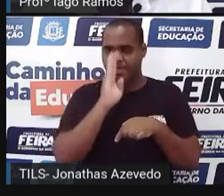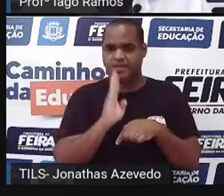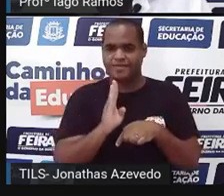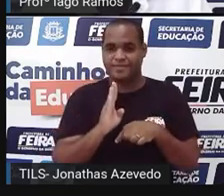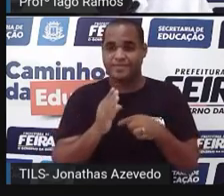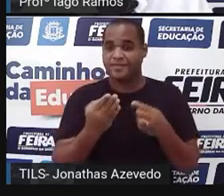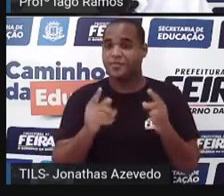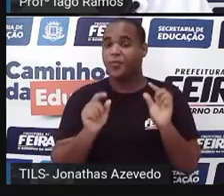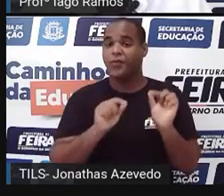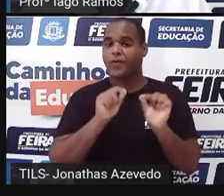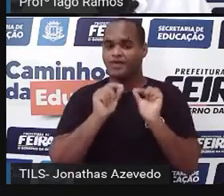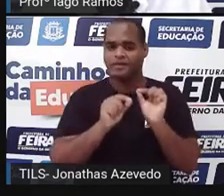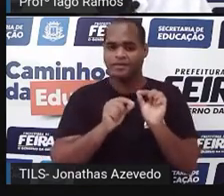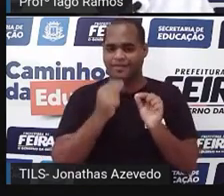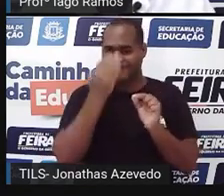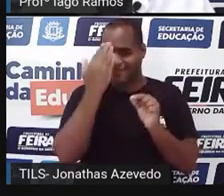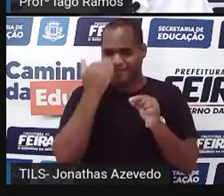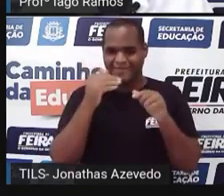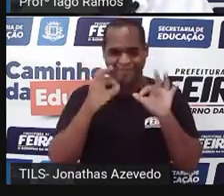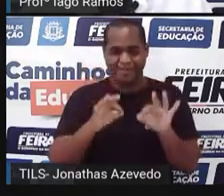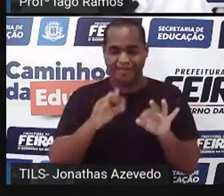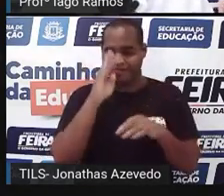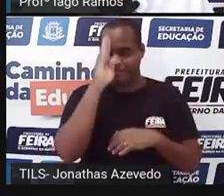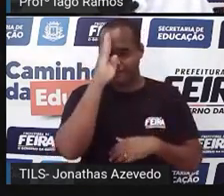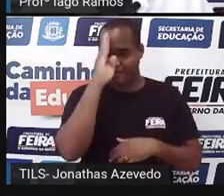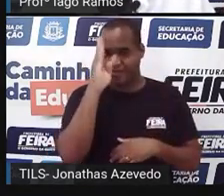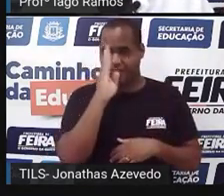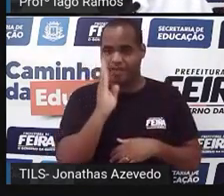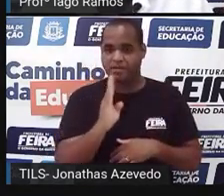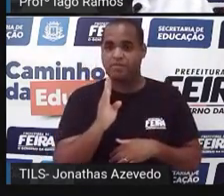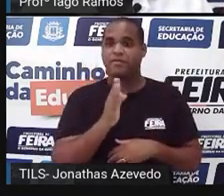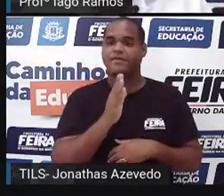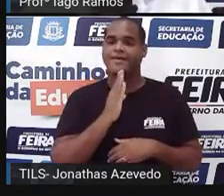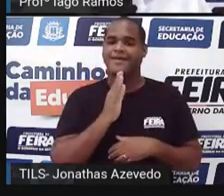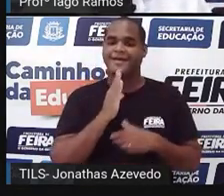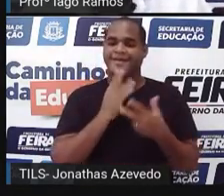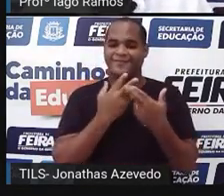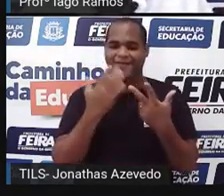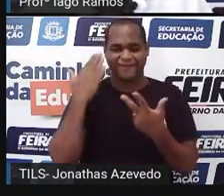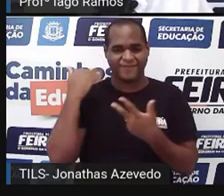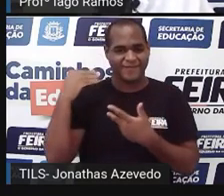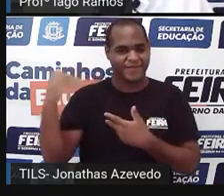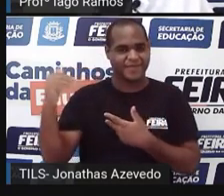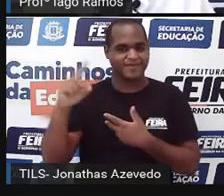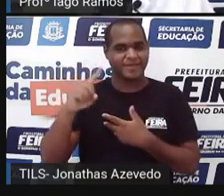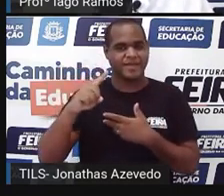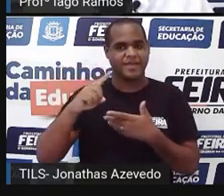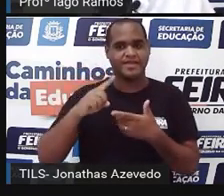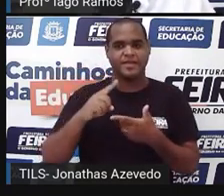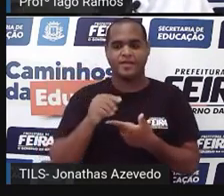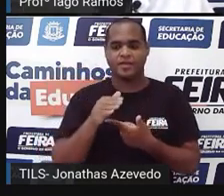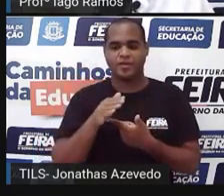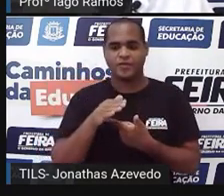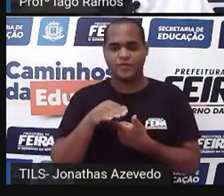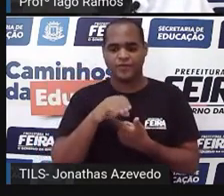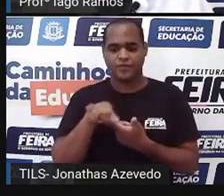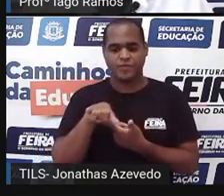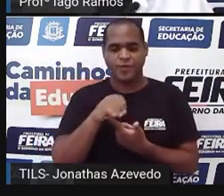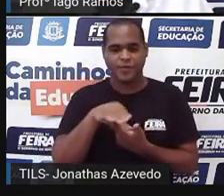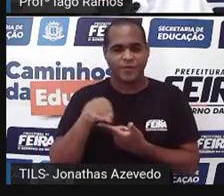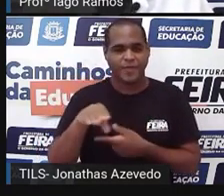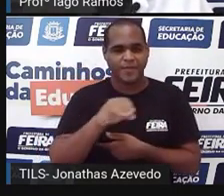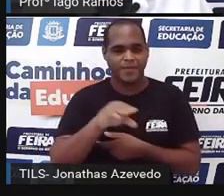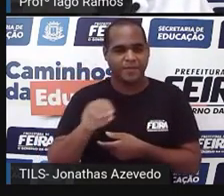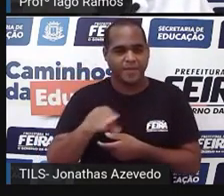Brasil e é claro que se eu falei de um esporte bastante popular no Brasil é claro que eu estou falando no